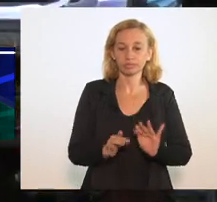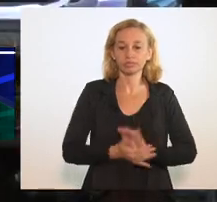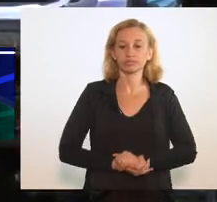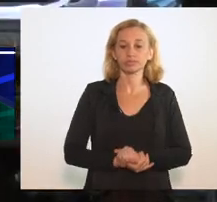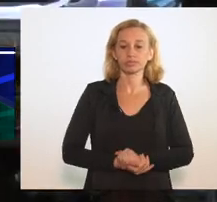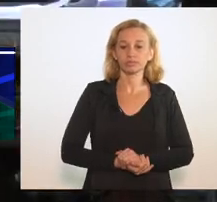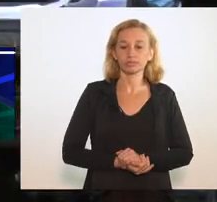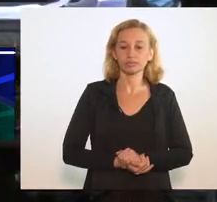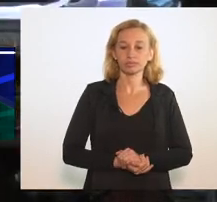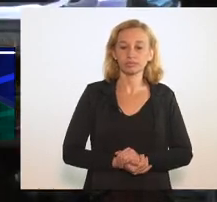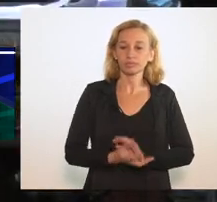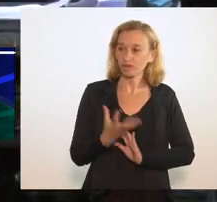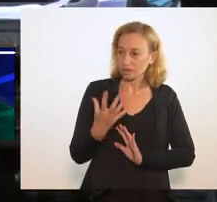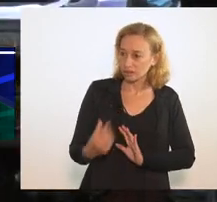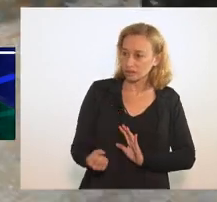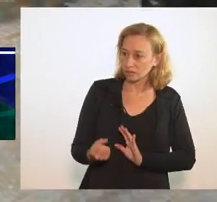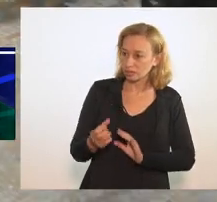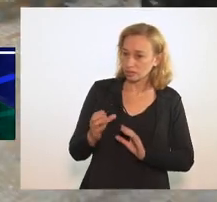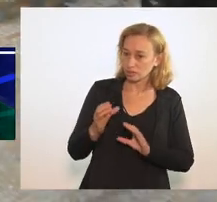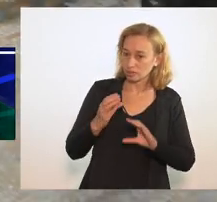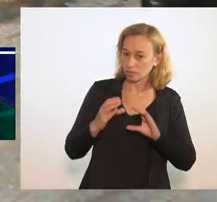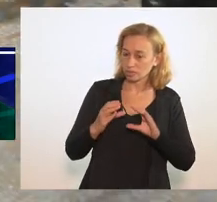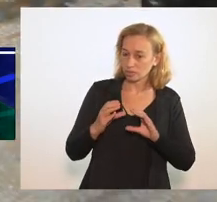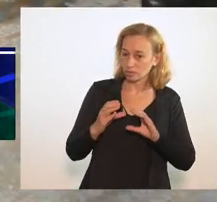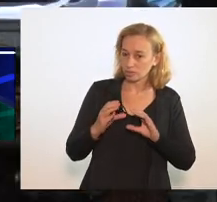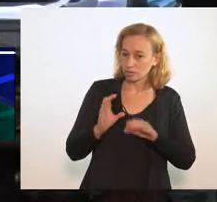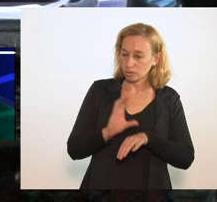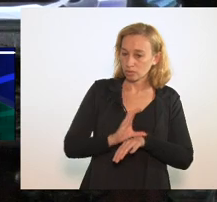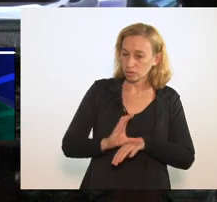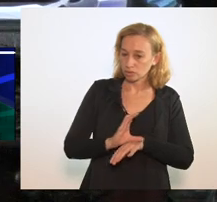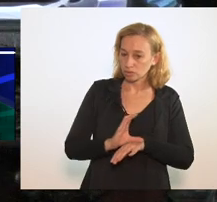da Comissão de Constituição e Justiça? Tem emendas.